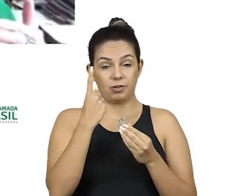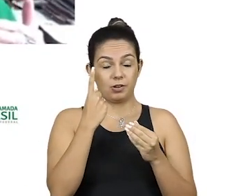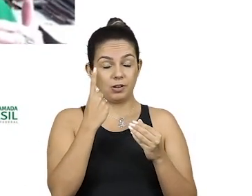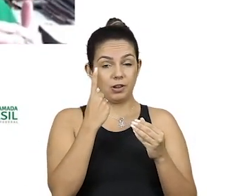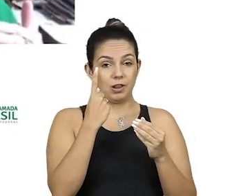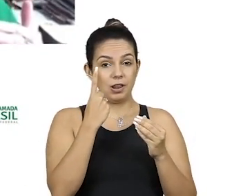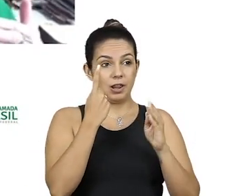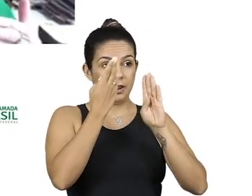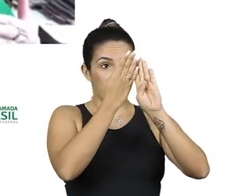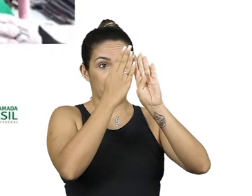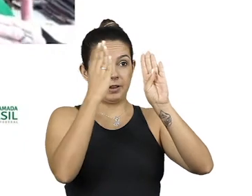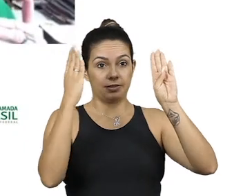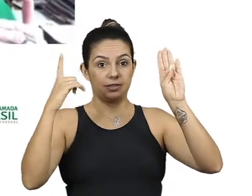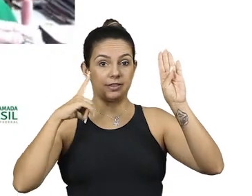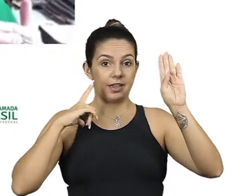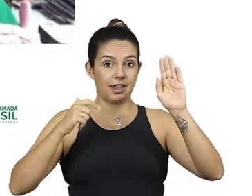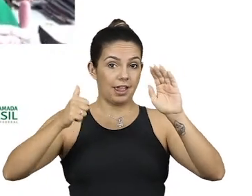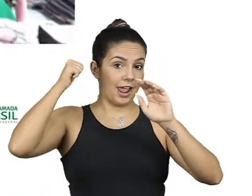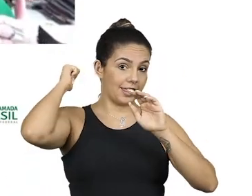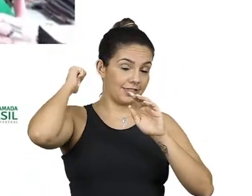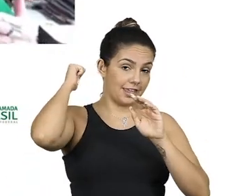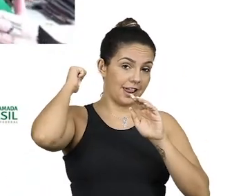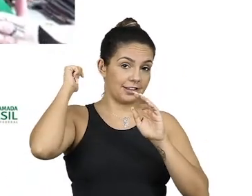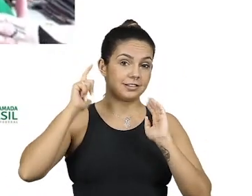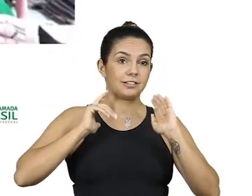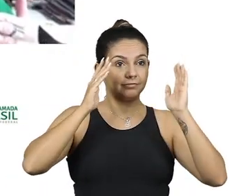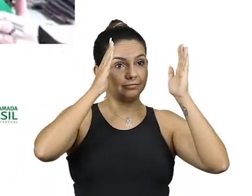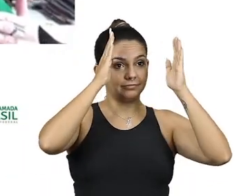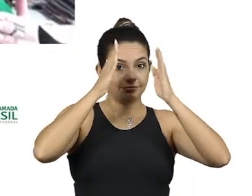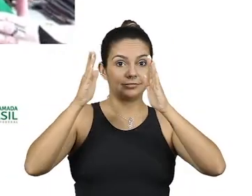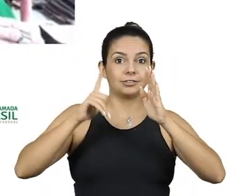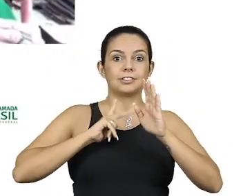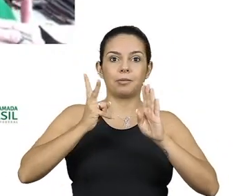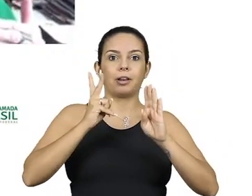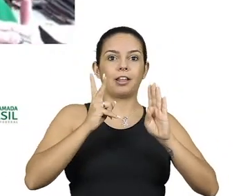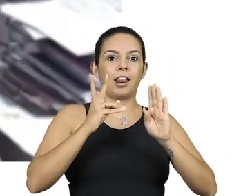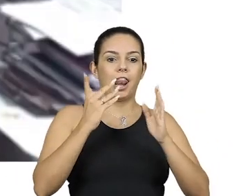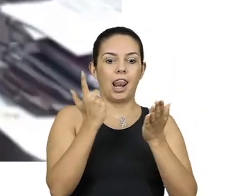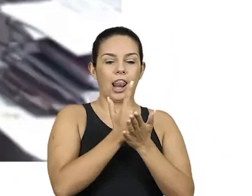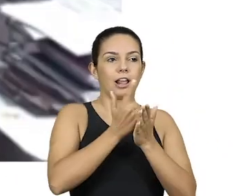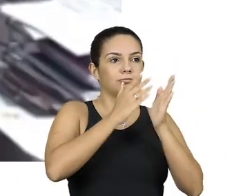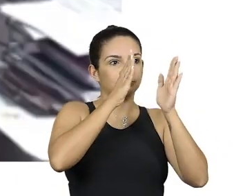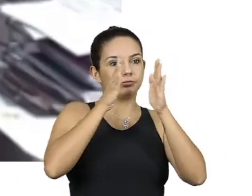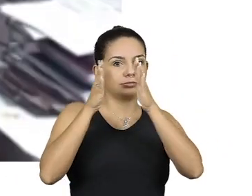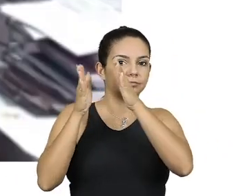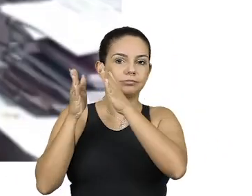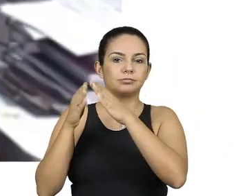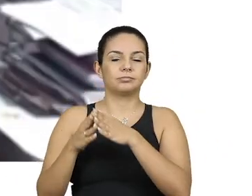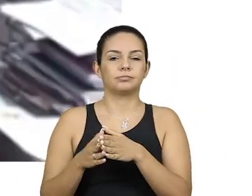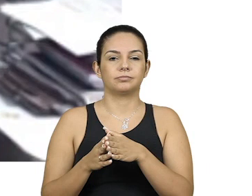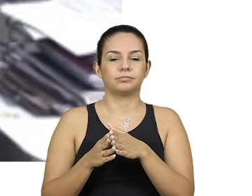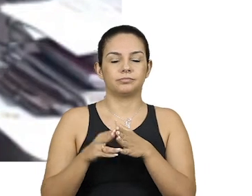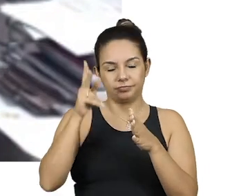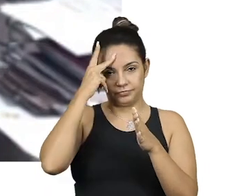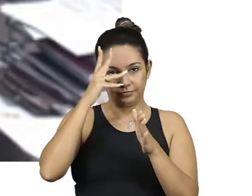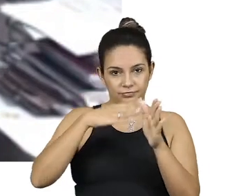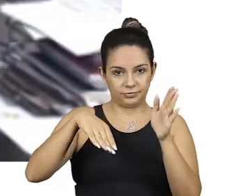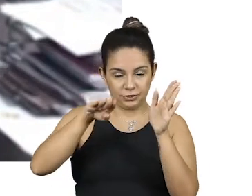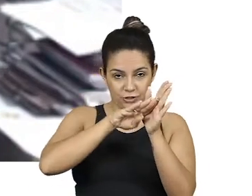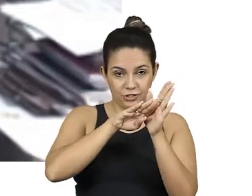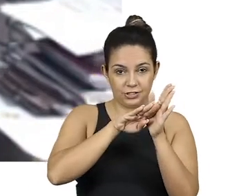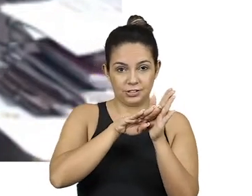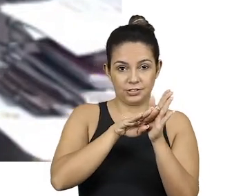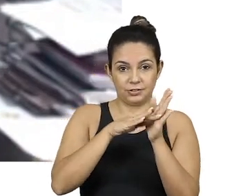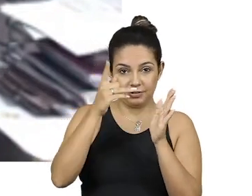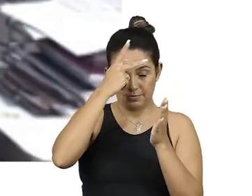atrás. E eu achei que isso introjetaria que, para chegar a ser